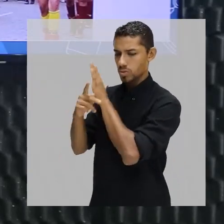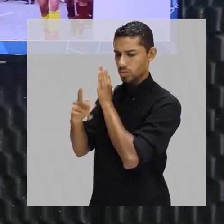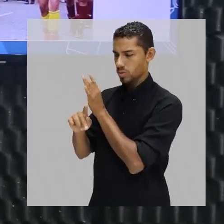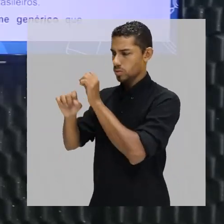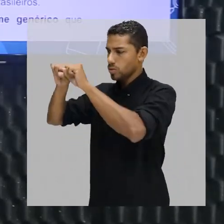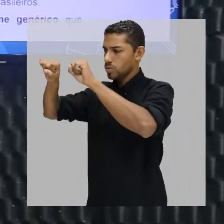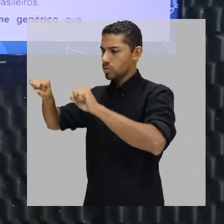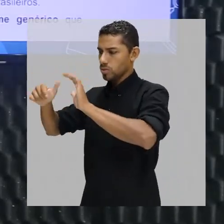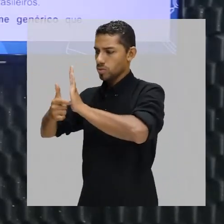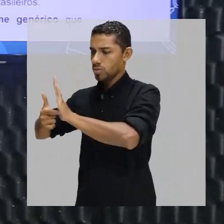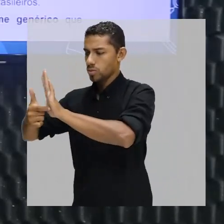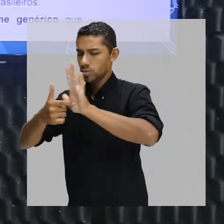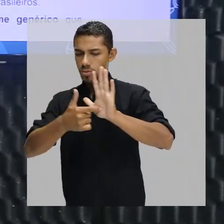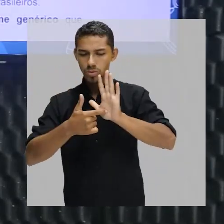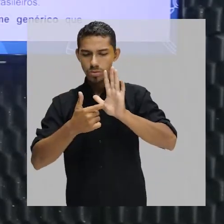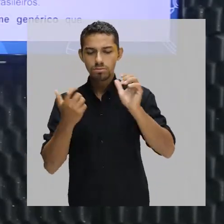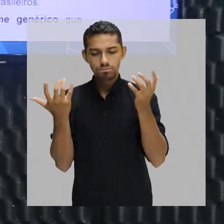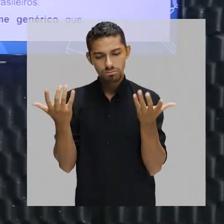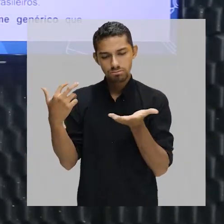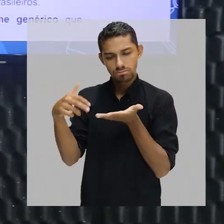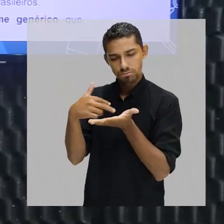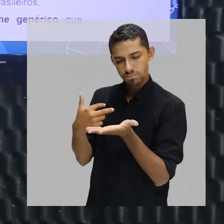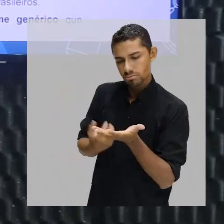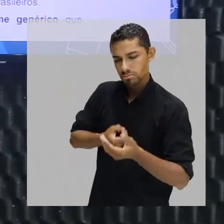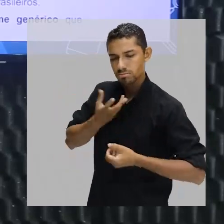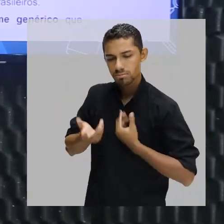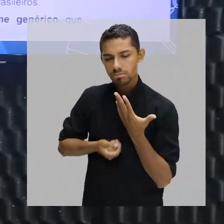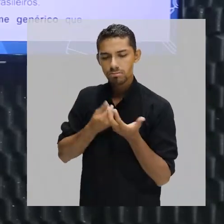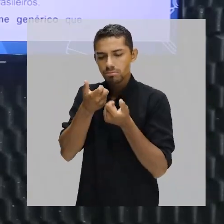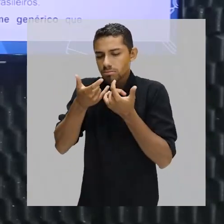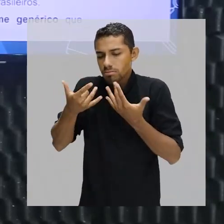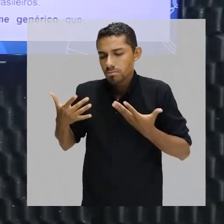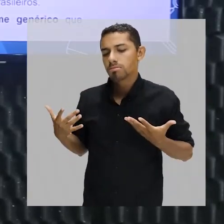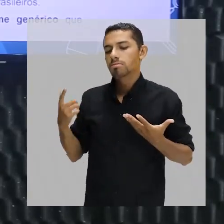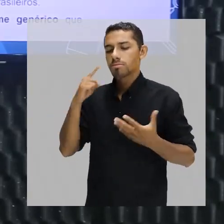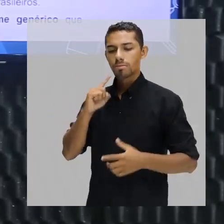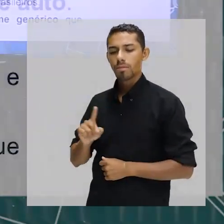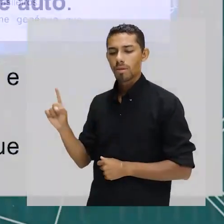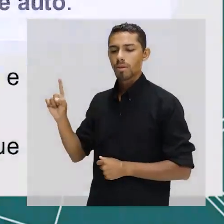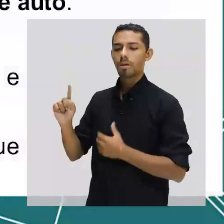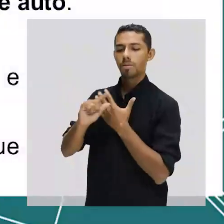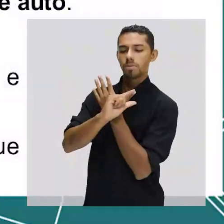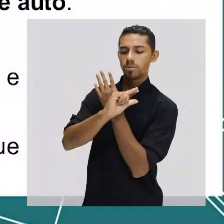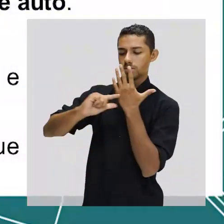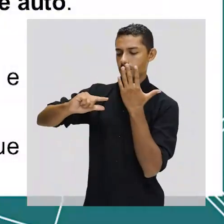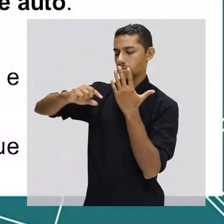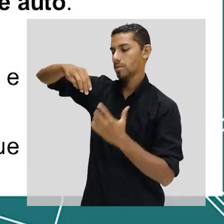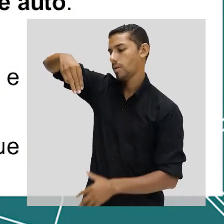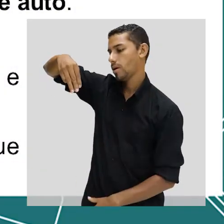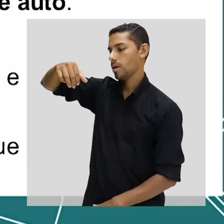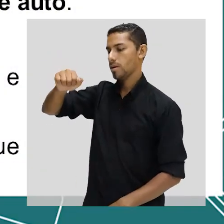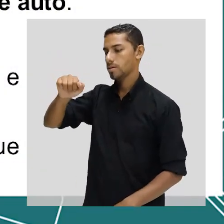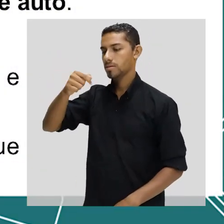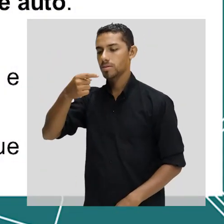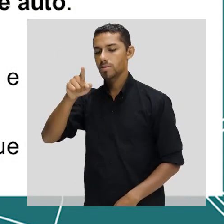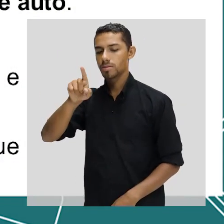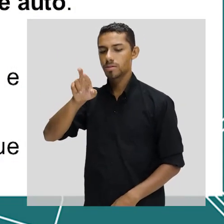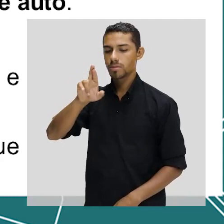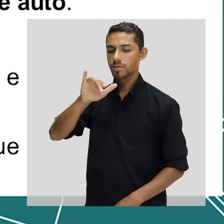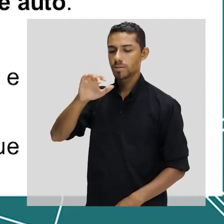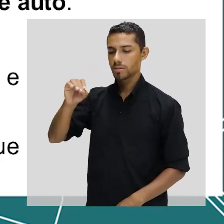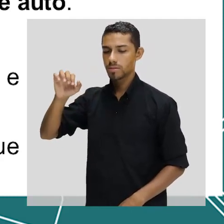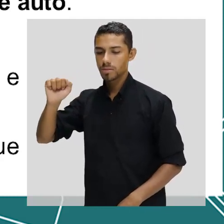de apresentação. Dança dramática é uma expressão criada por um autor chamado Mário de Andrade, aquele mesmo da Semana de Arte Moderna que este